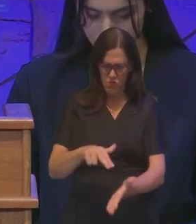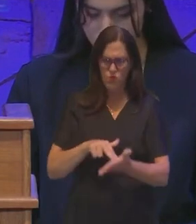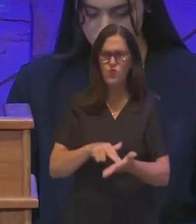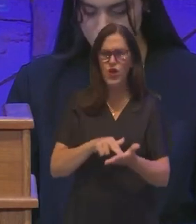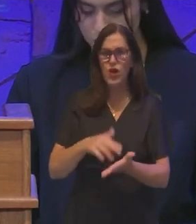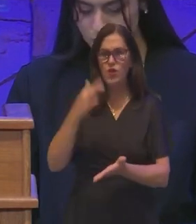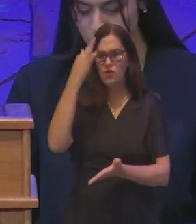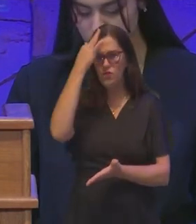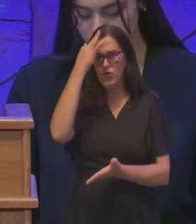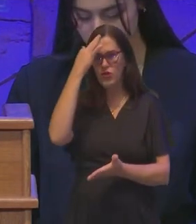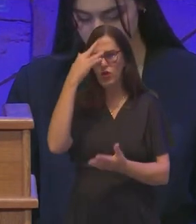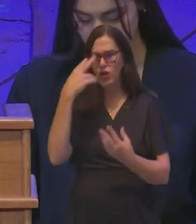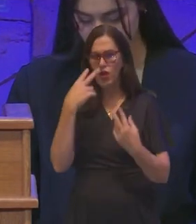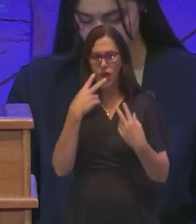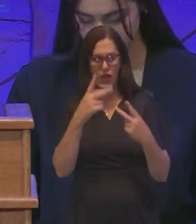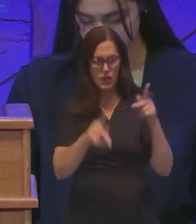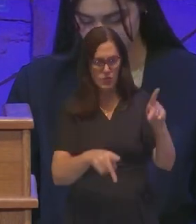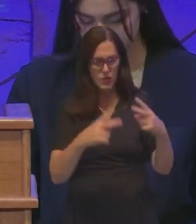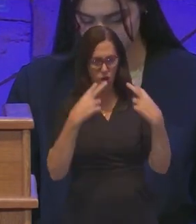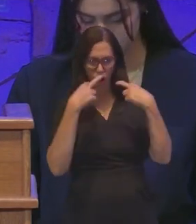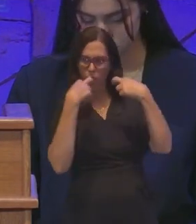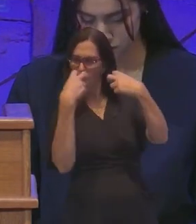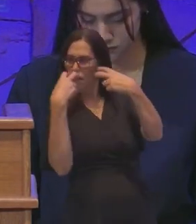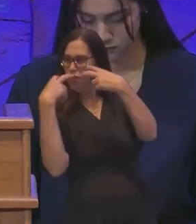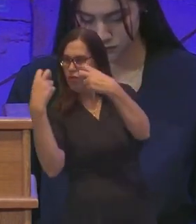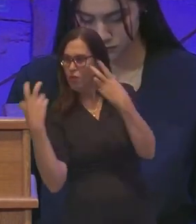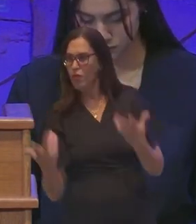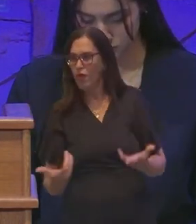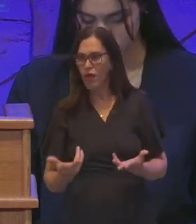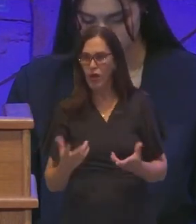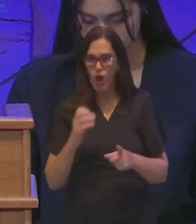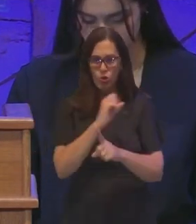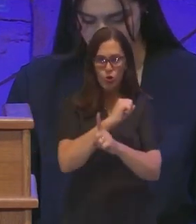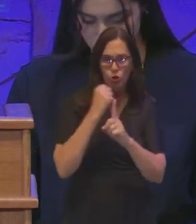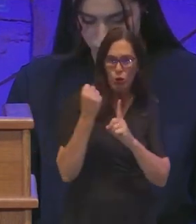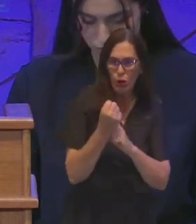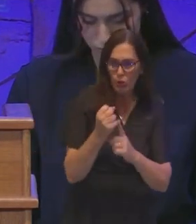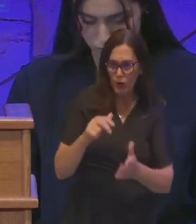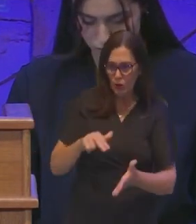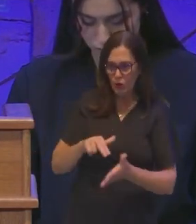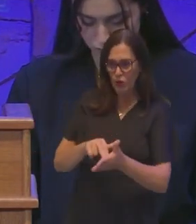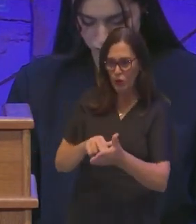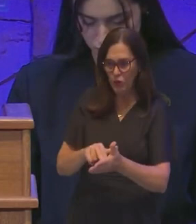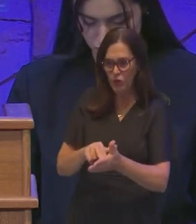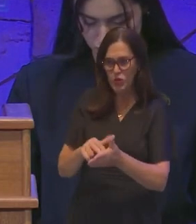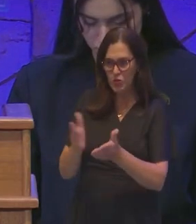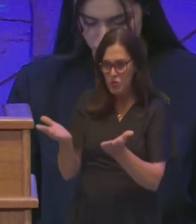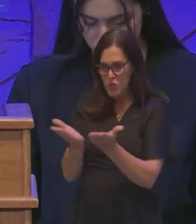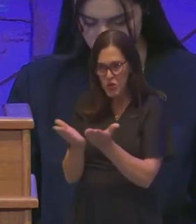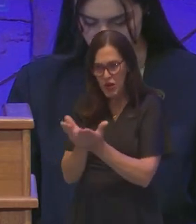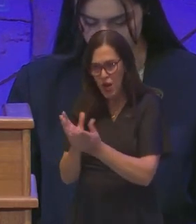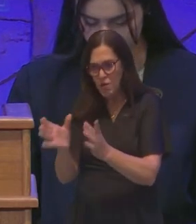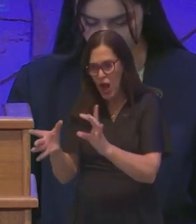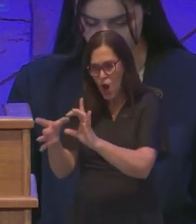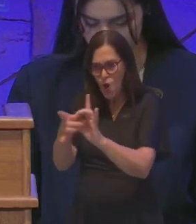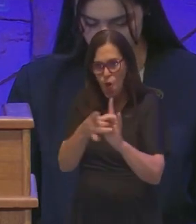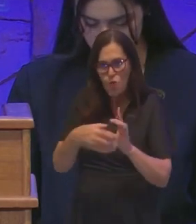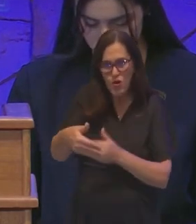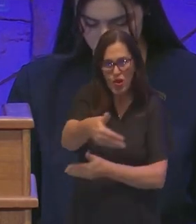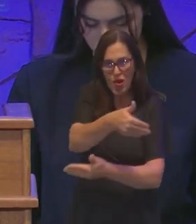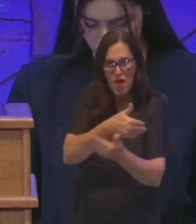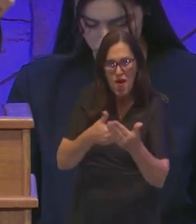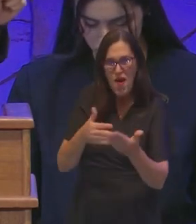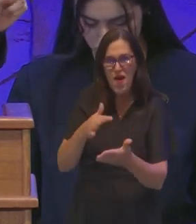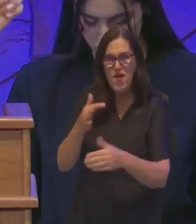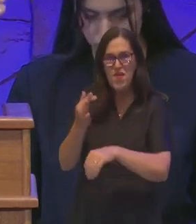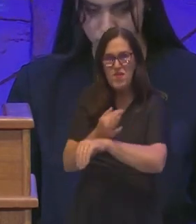tornou perceptível naquela sociedade, pela firmeza daqueles cristãos, pela comunhão. E essa